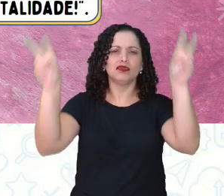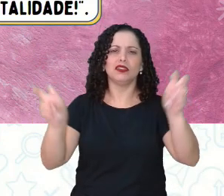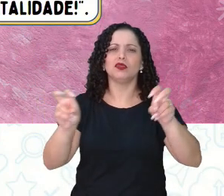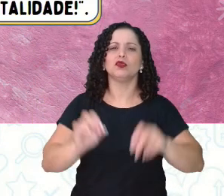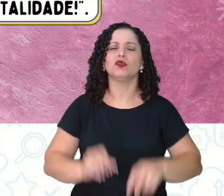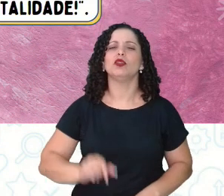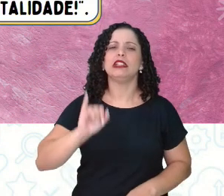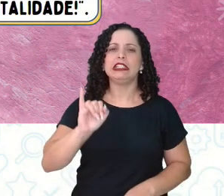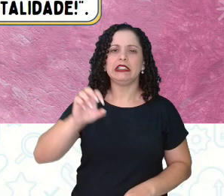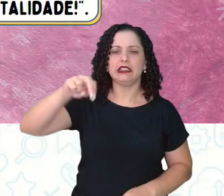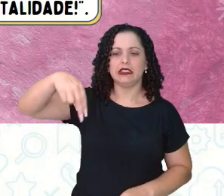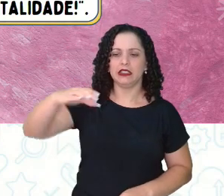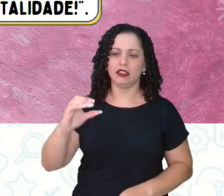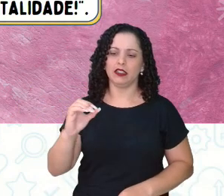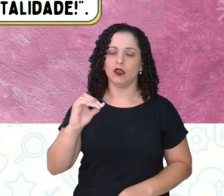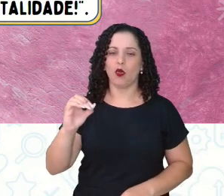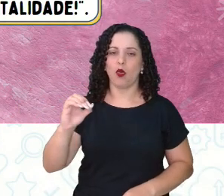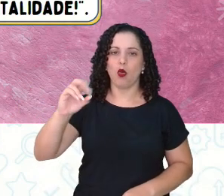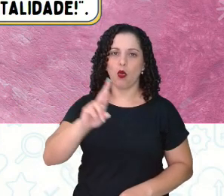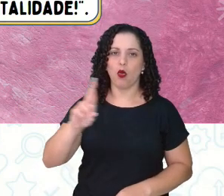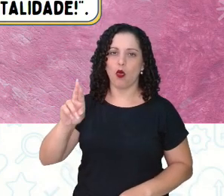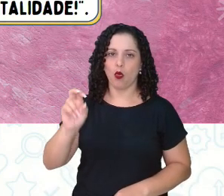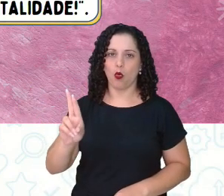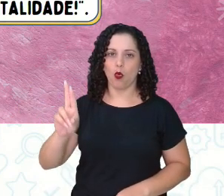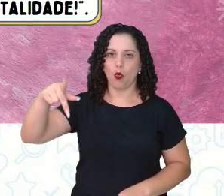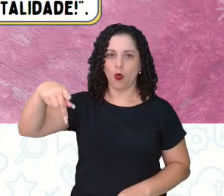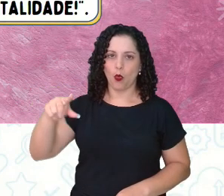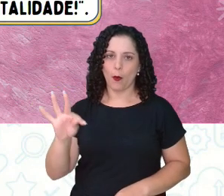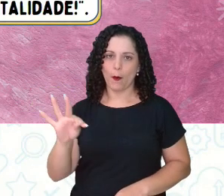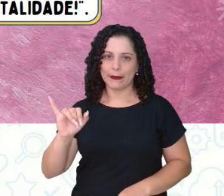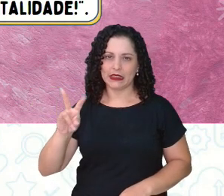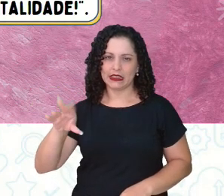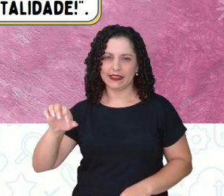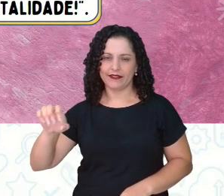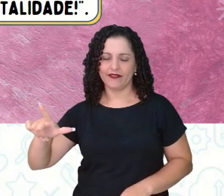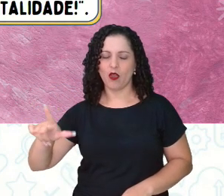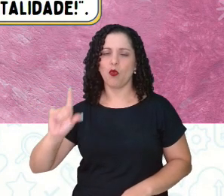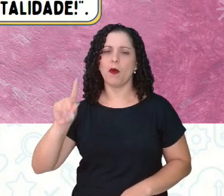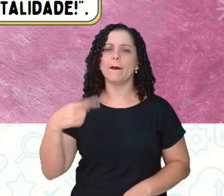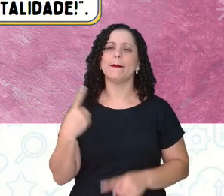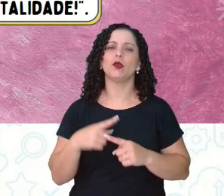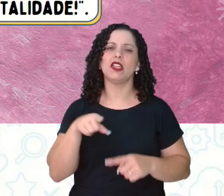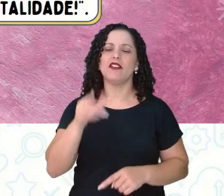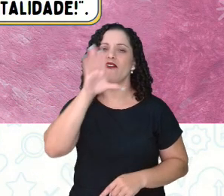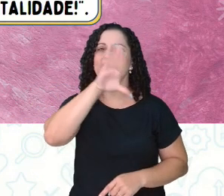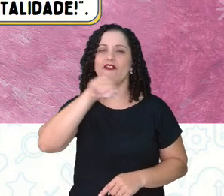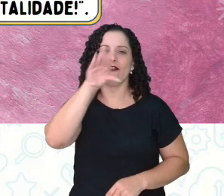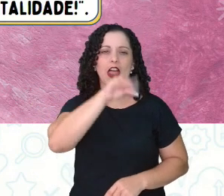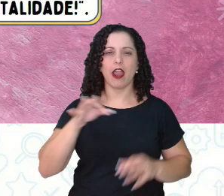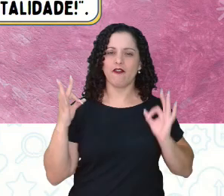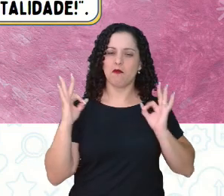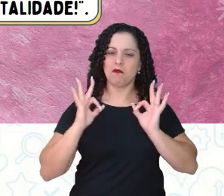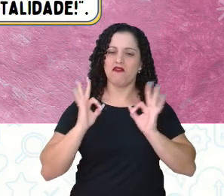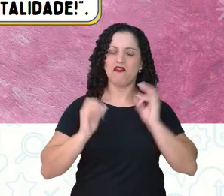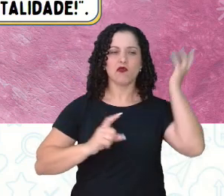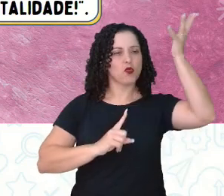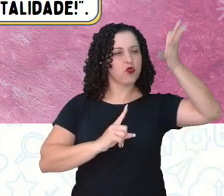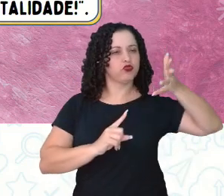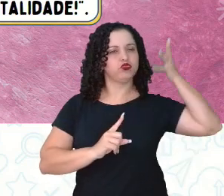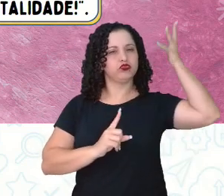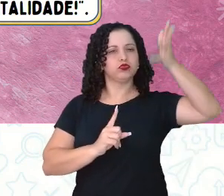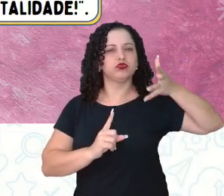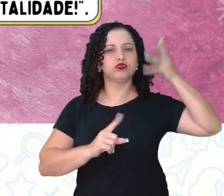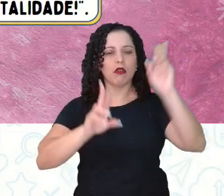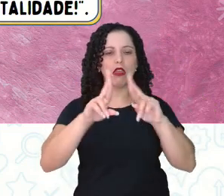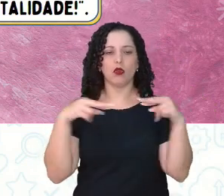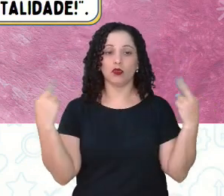incorruptível. Ele começou a ter destaque, né? Ele era muito bom em oratória, então todos os discursos, assembleias ali, reuniões